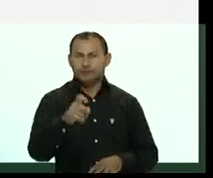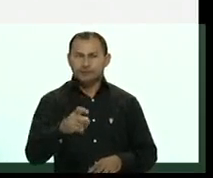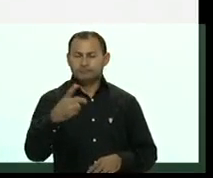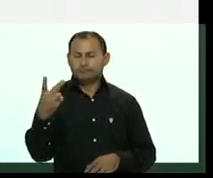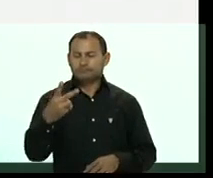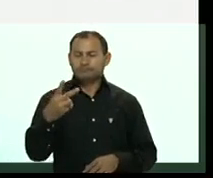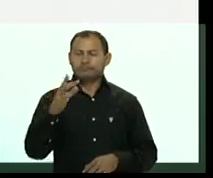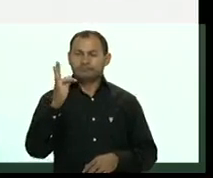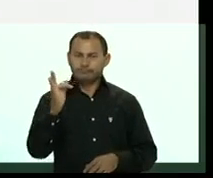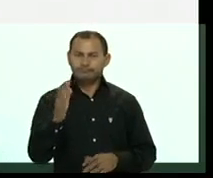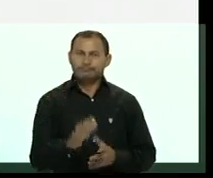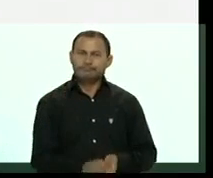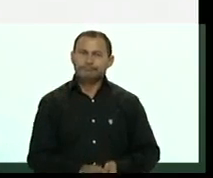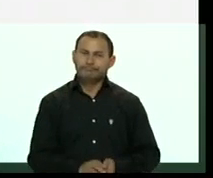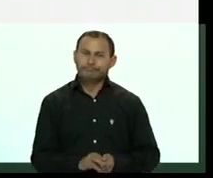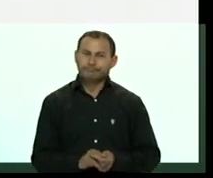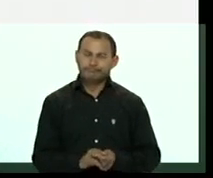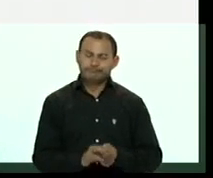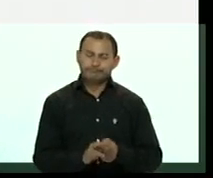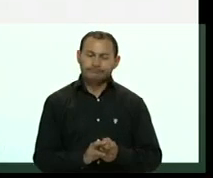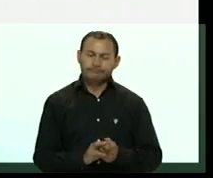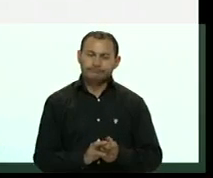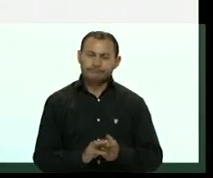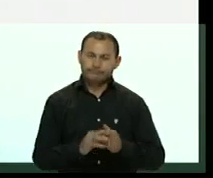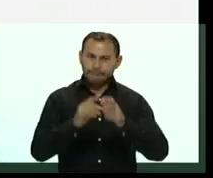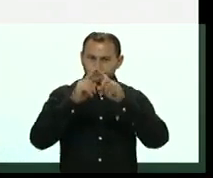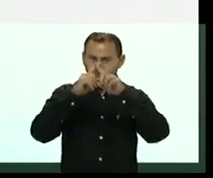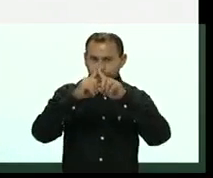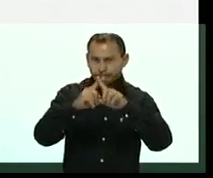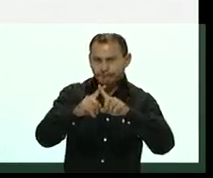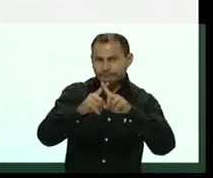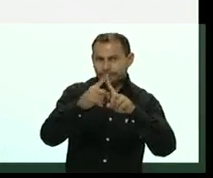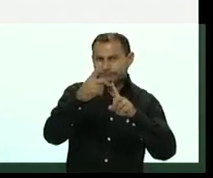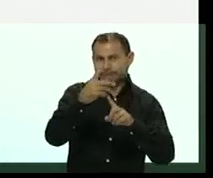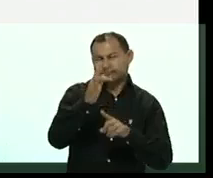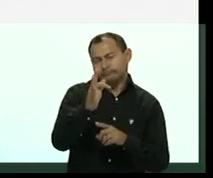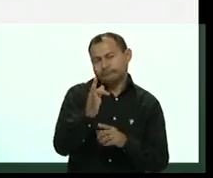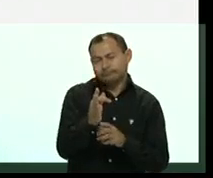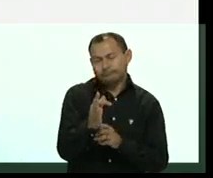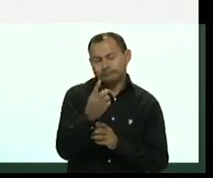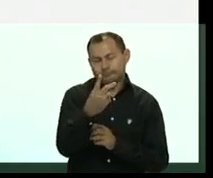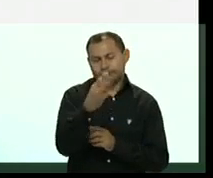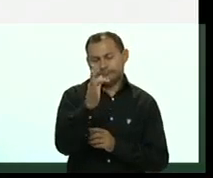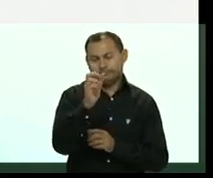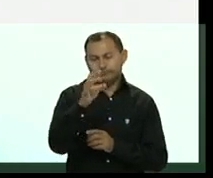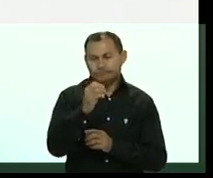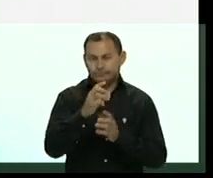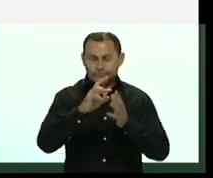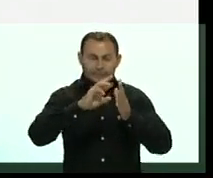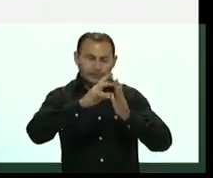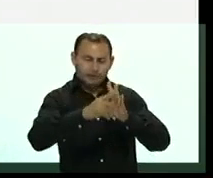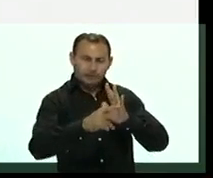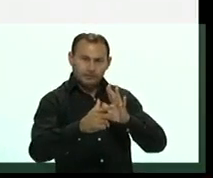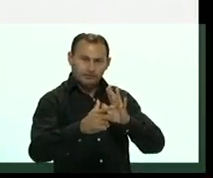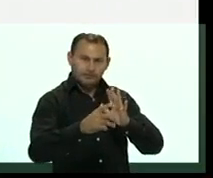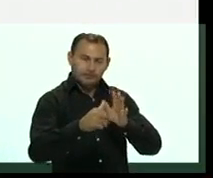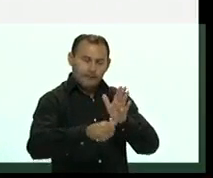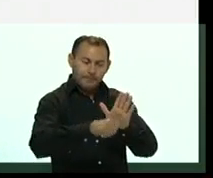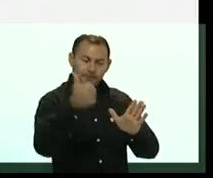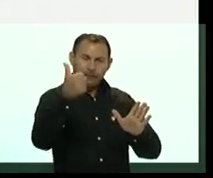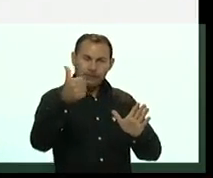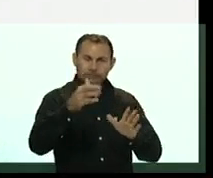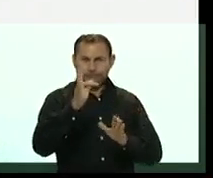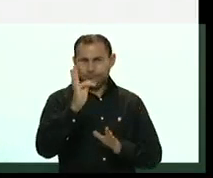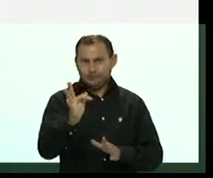segunda função. Então, se eu tenho a multiplicação de duas funções, nós vamos fazer o seguinte, a derivada da